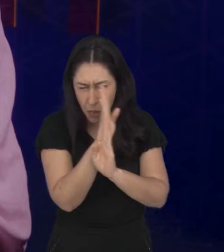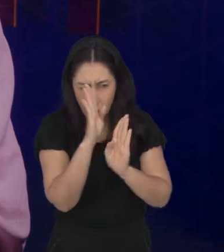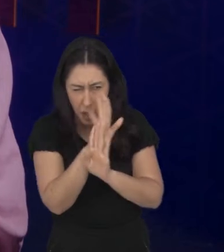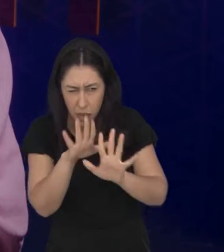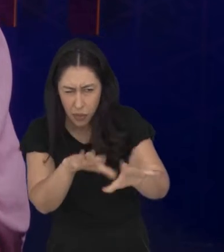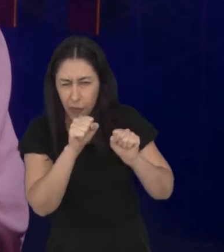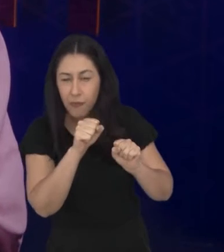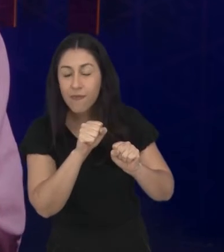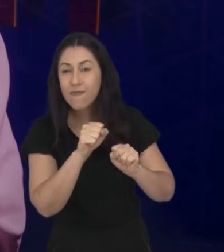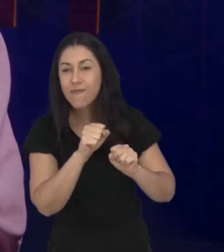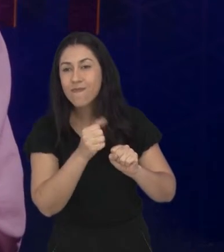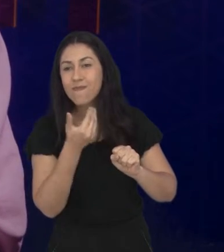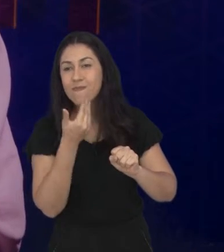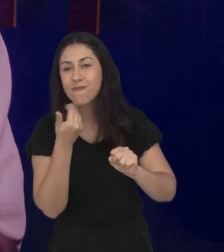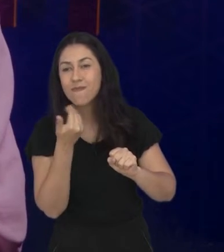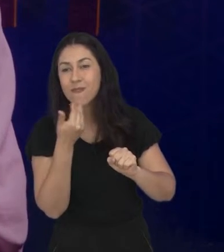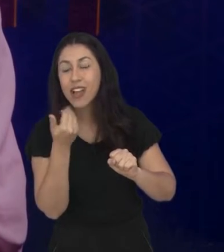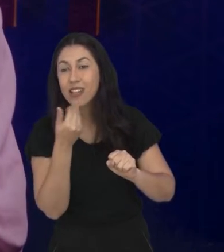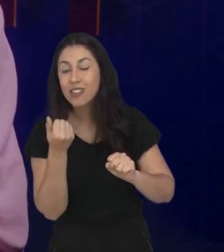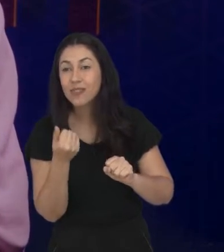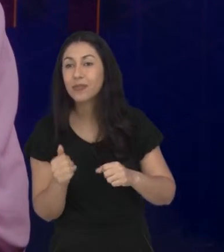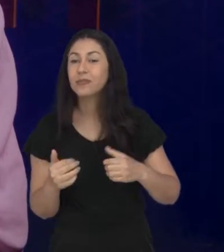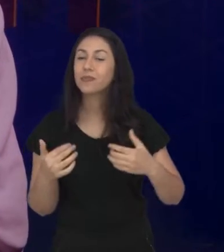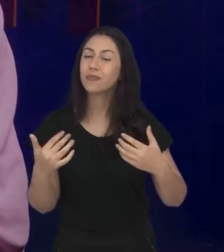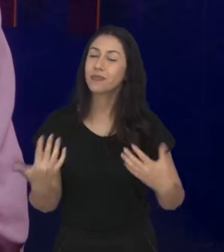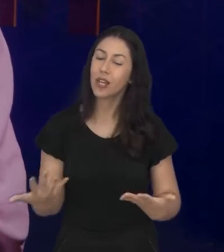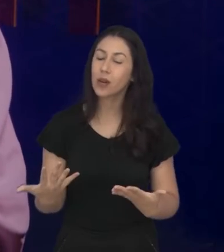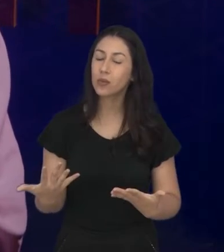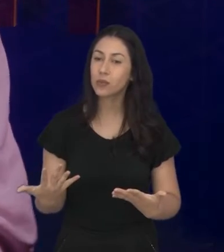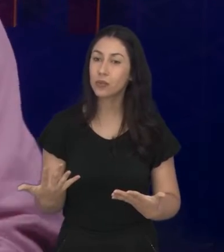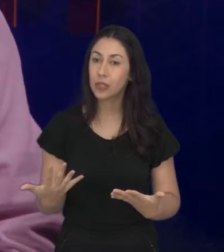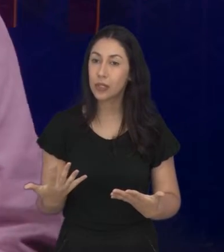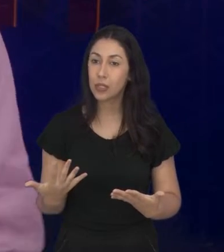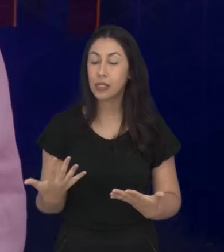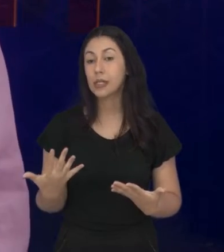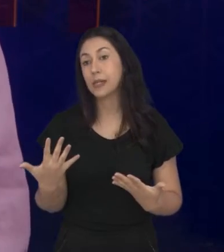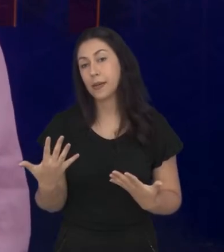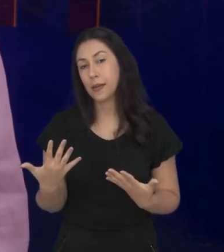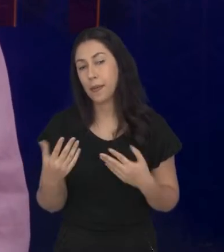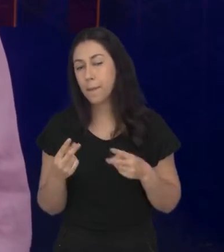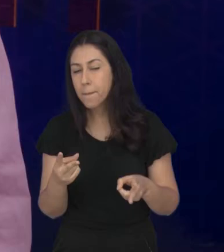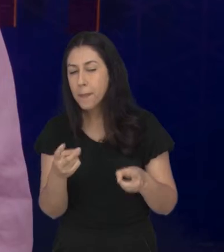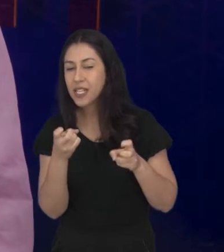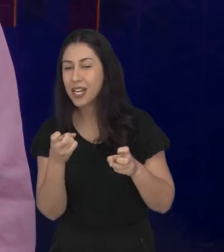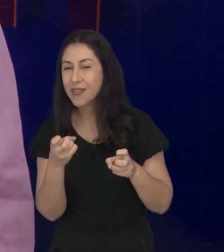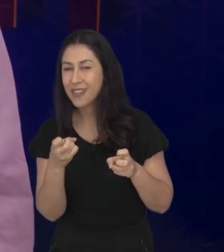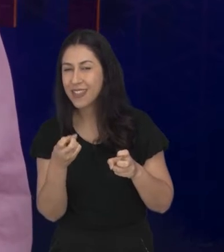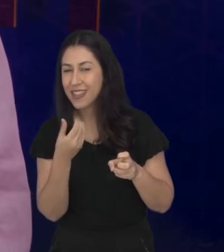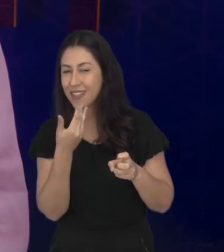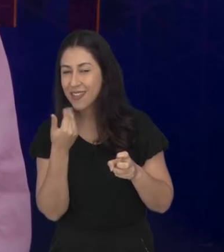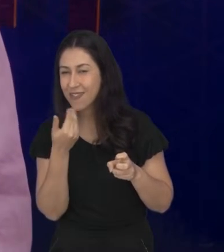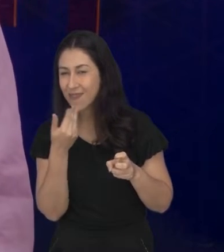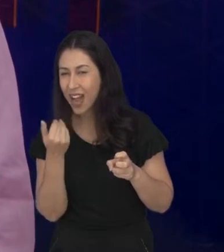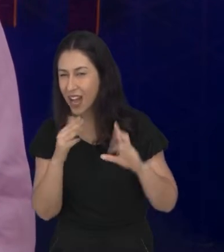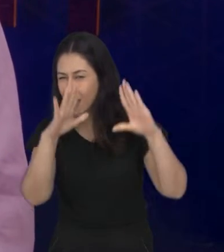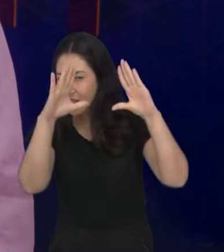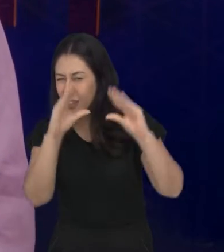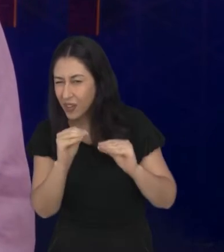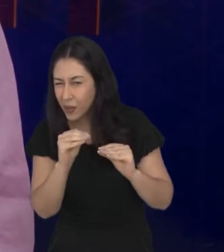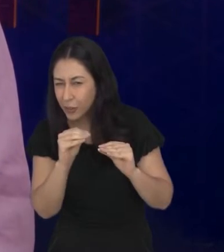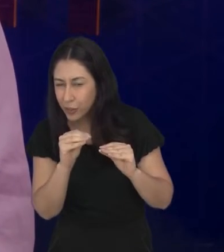então os animais que têm mais facilidade para caçar à noite, que viram como uma vantagem, predadores que viram como uma